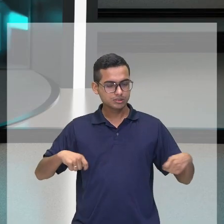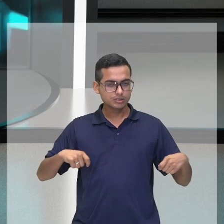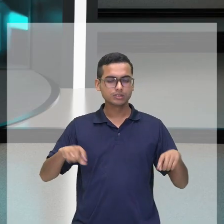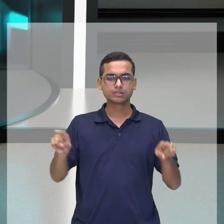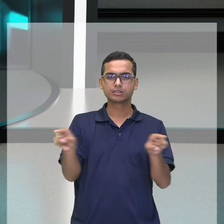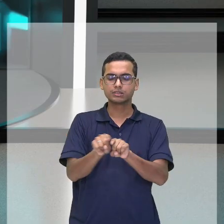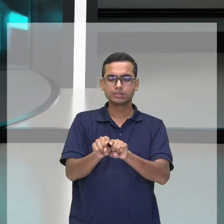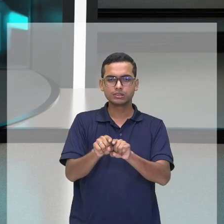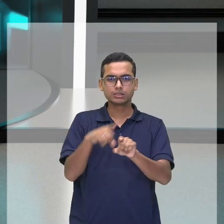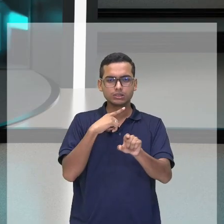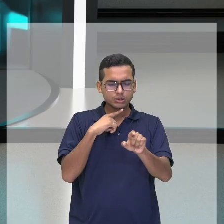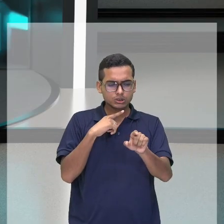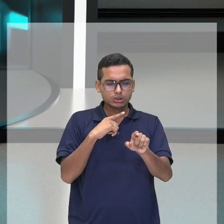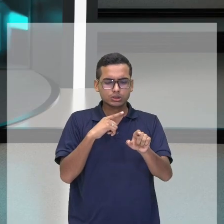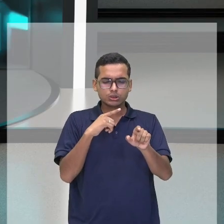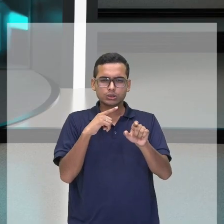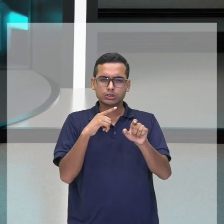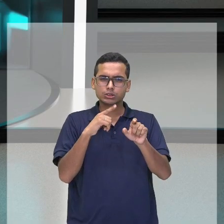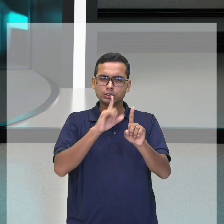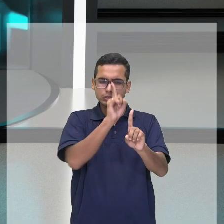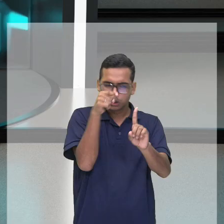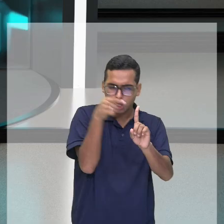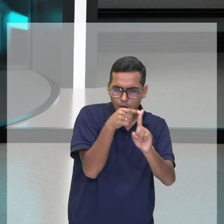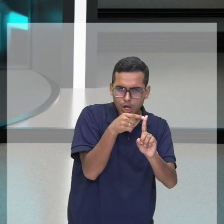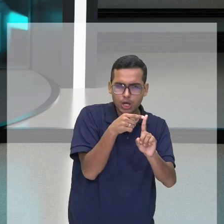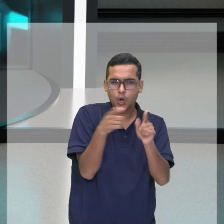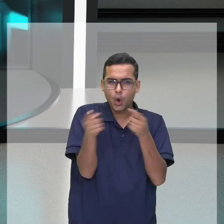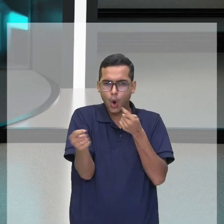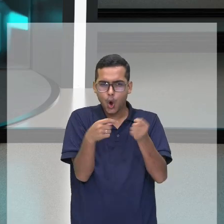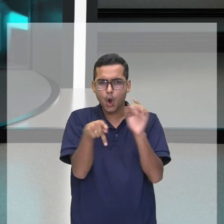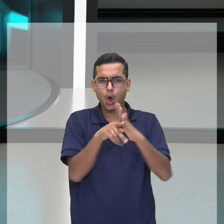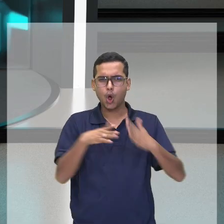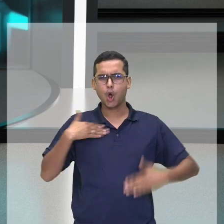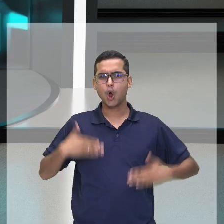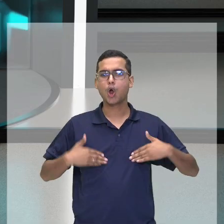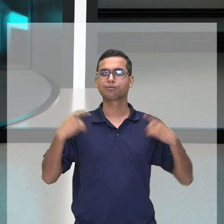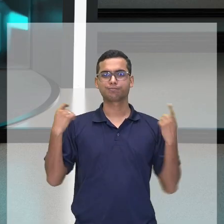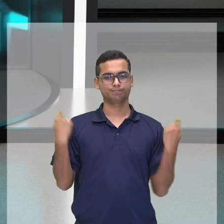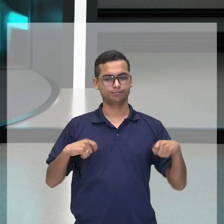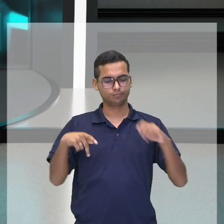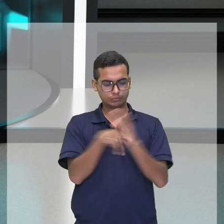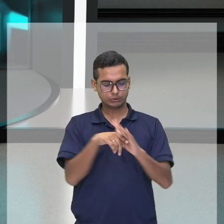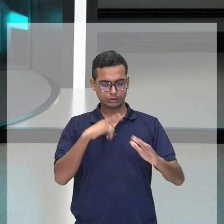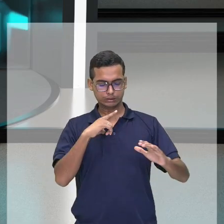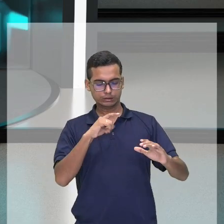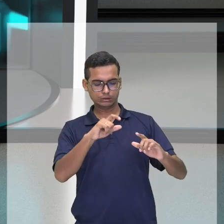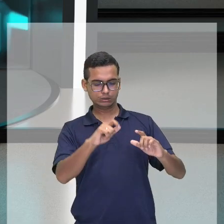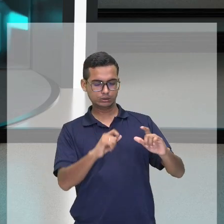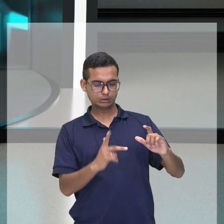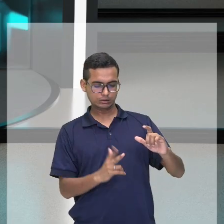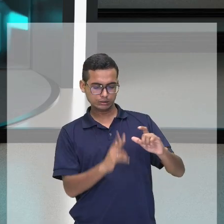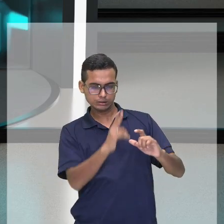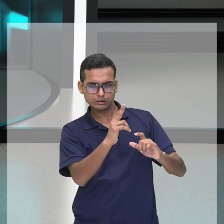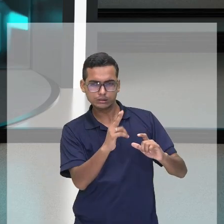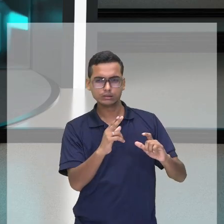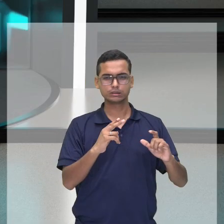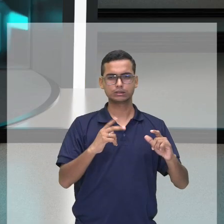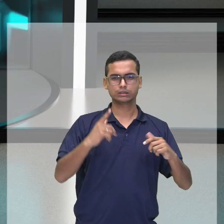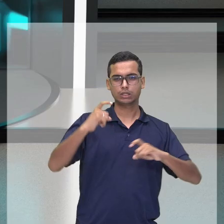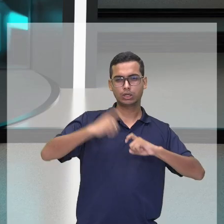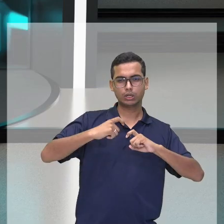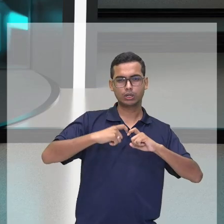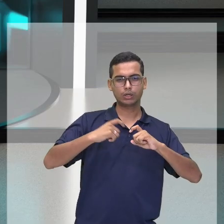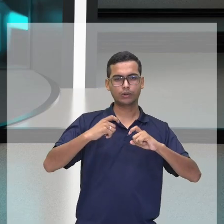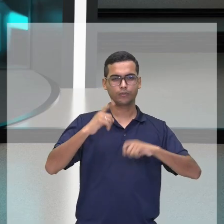nível de precisão, de controle motor muito grande para poder realizar as cirurgias.